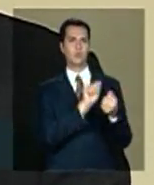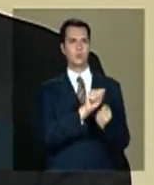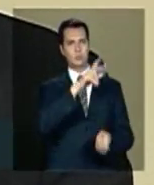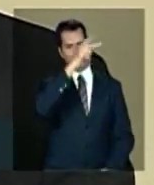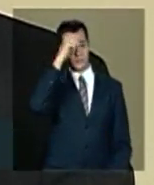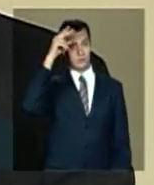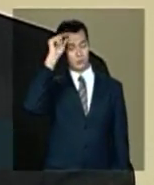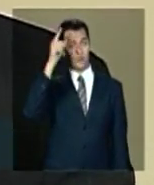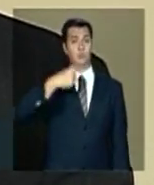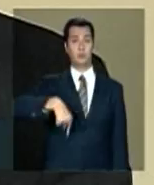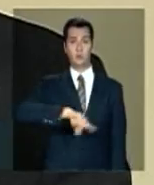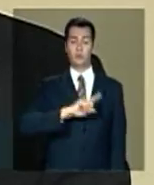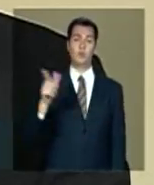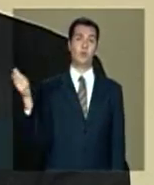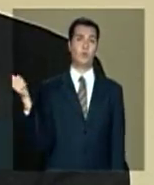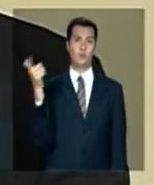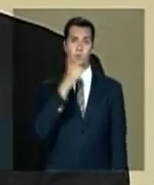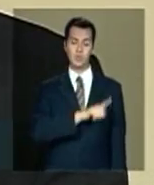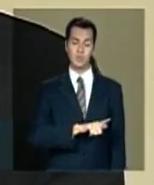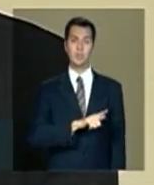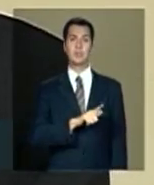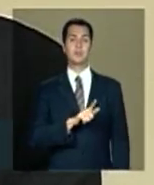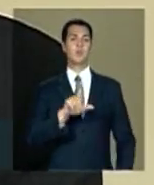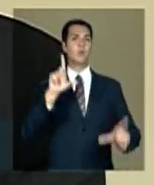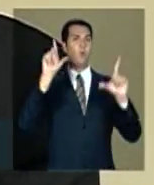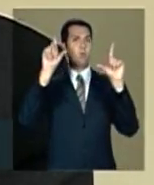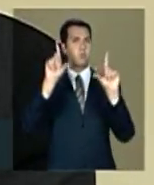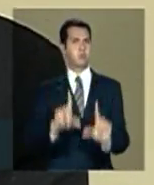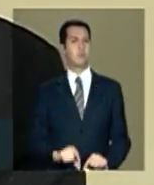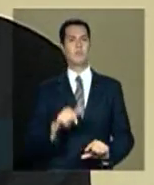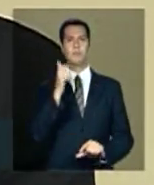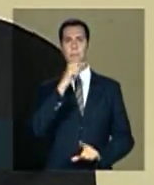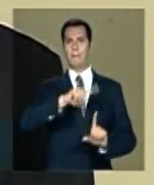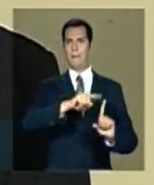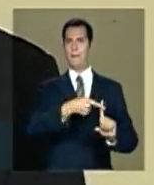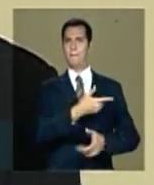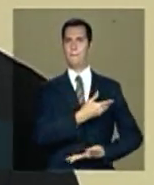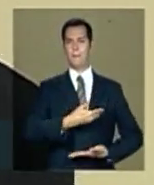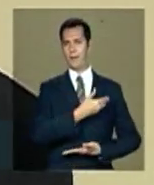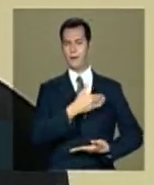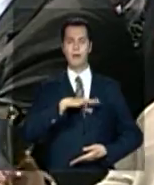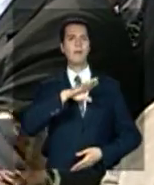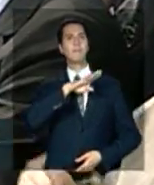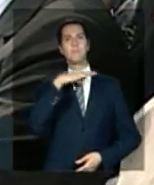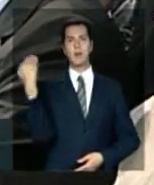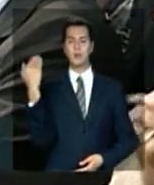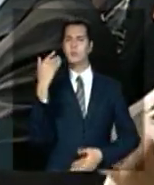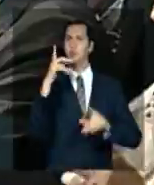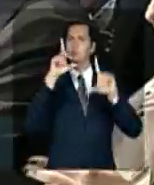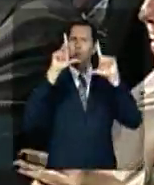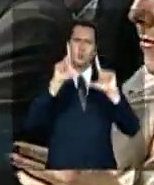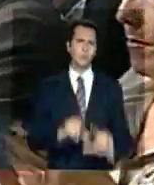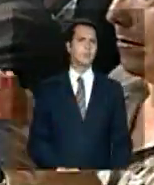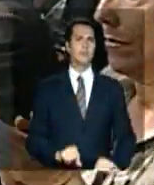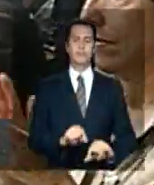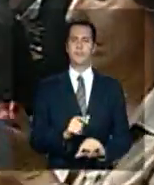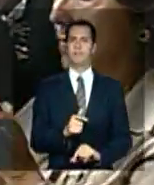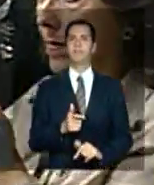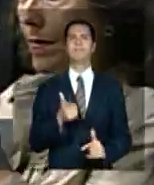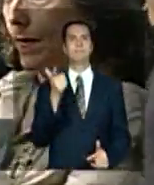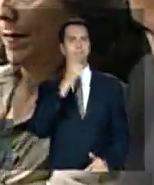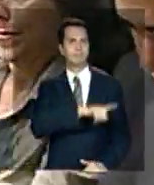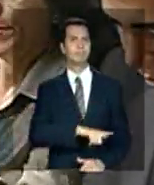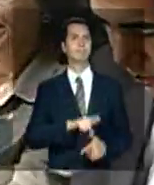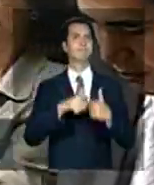curva de redução que é quase quatro vezes maior do que a gente tinha nos últimos dez anos os óbitos maternos